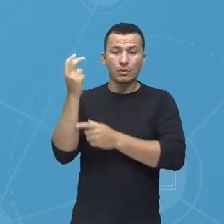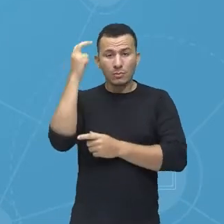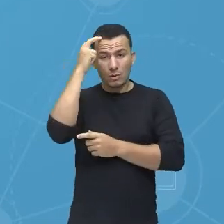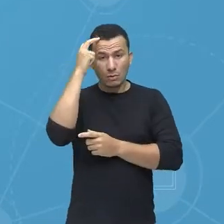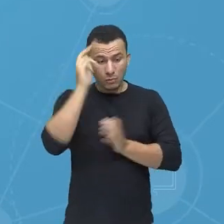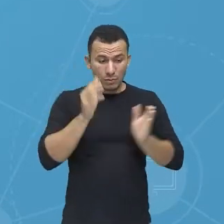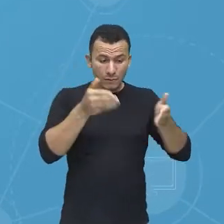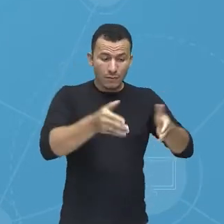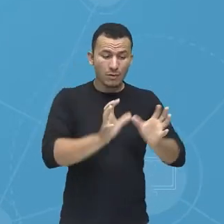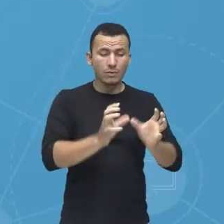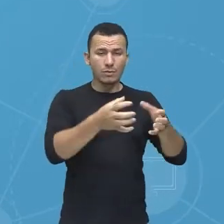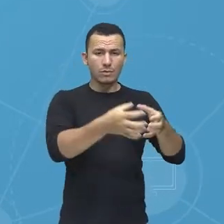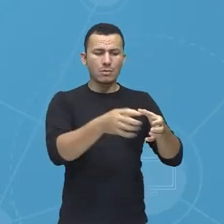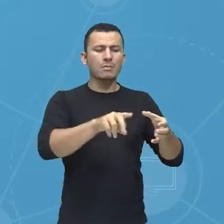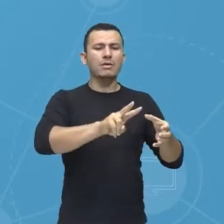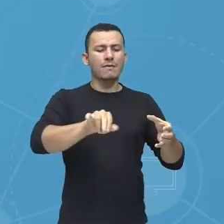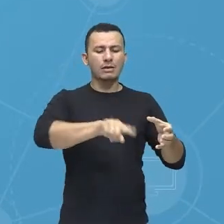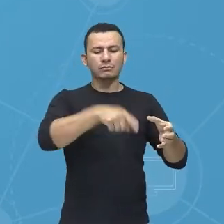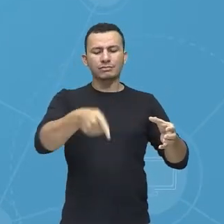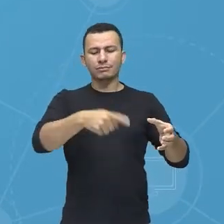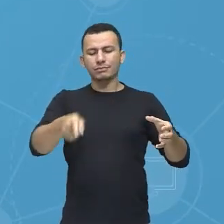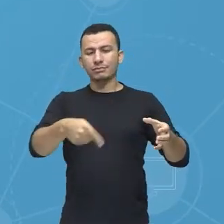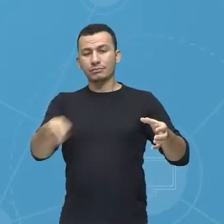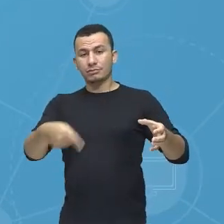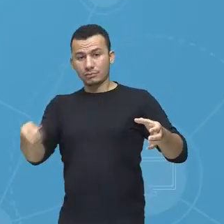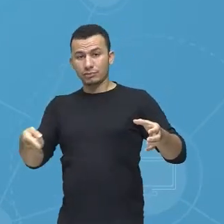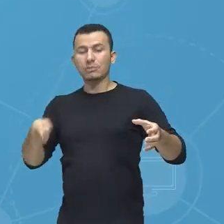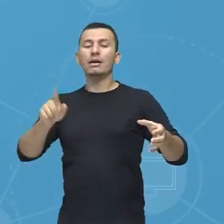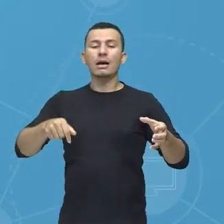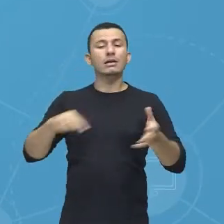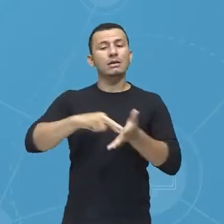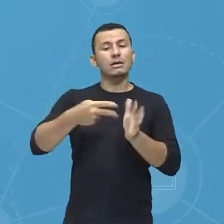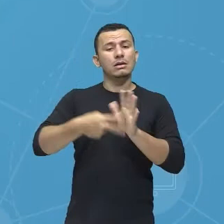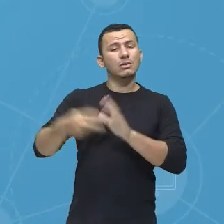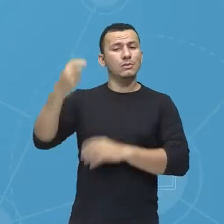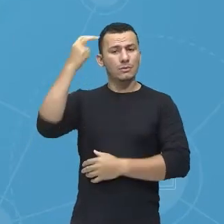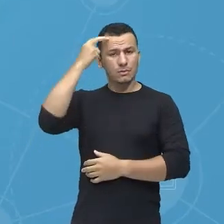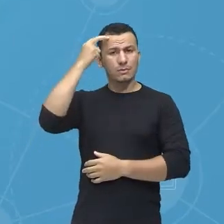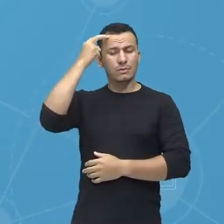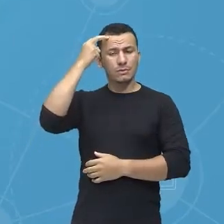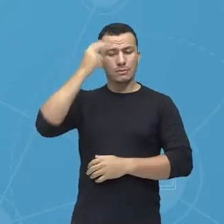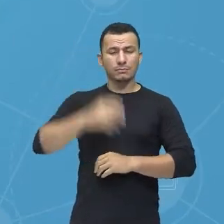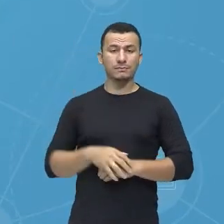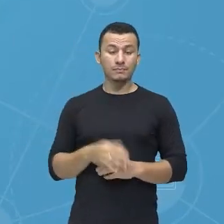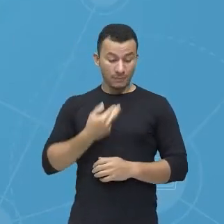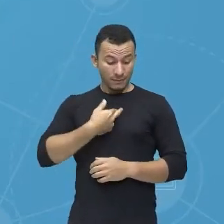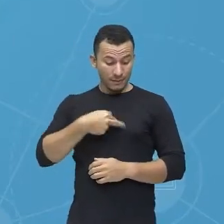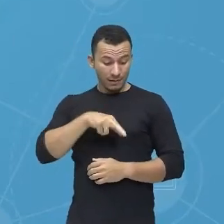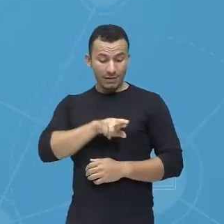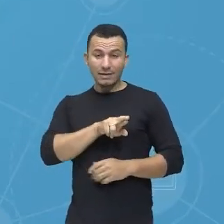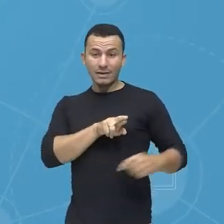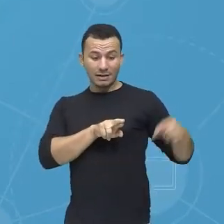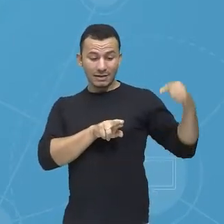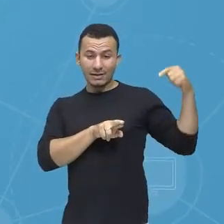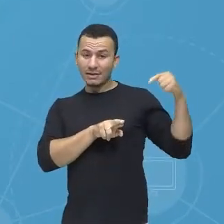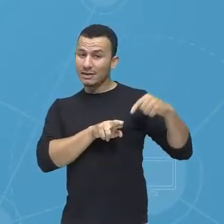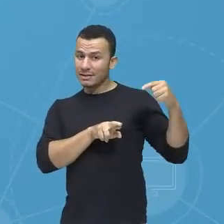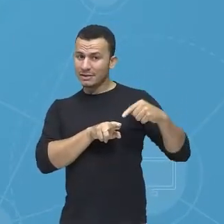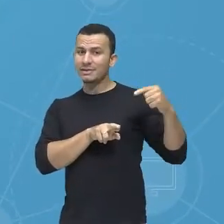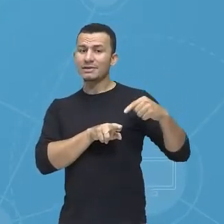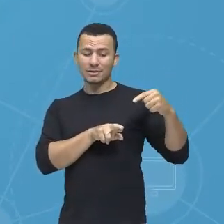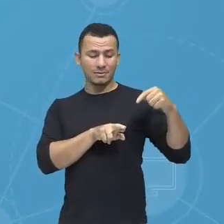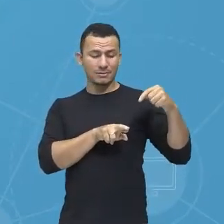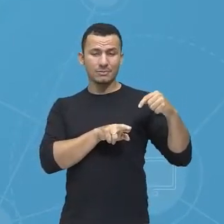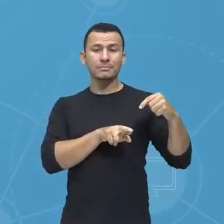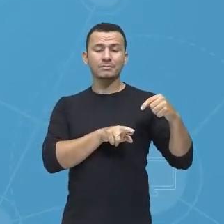que vai sendo transmitido. Isto é cultura. E a religião, culturalmente